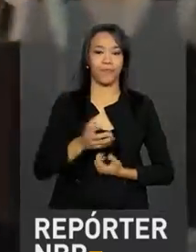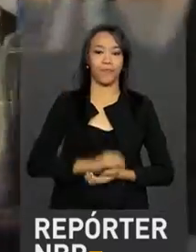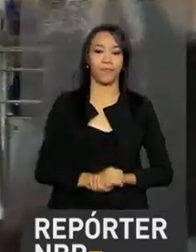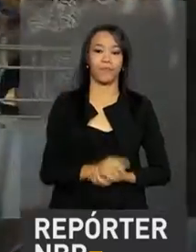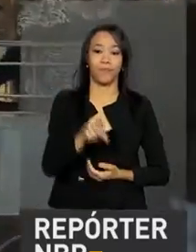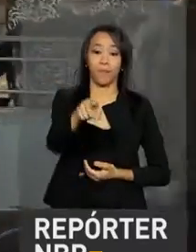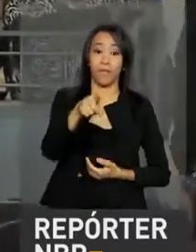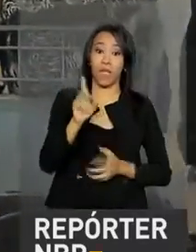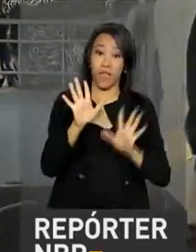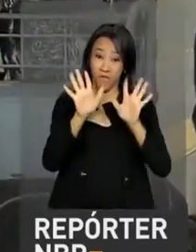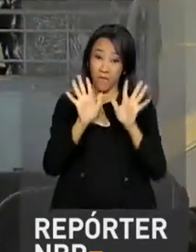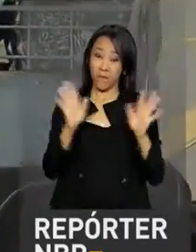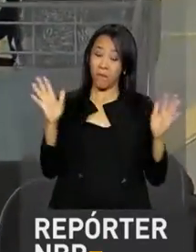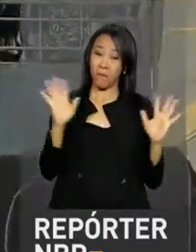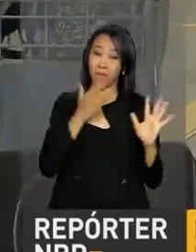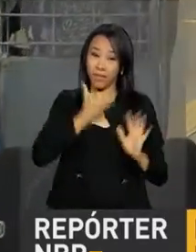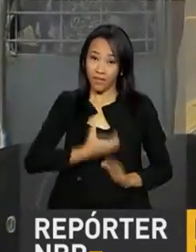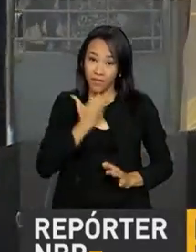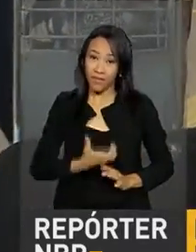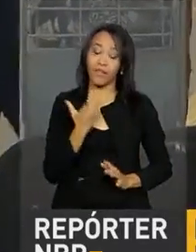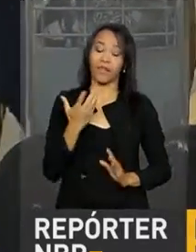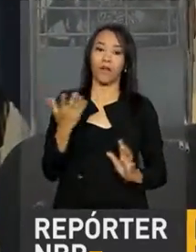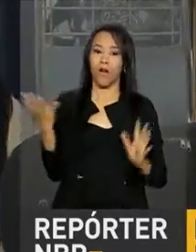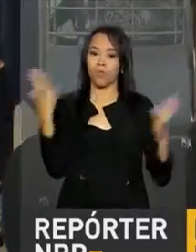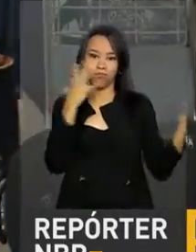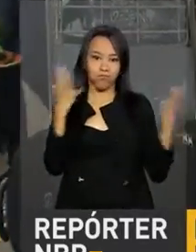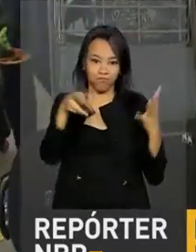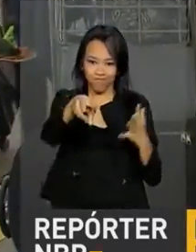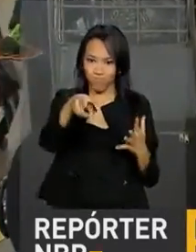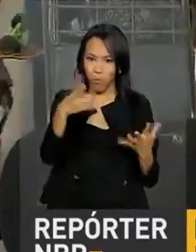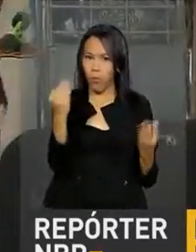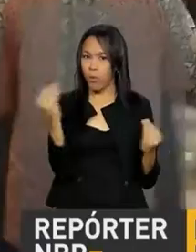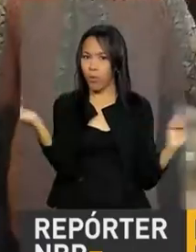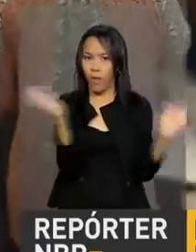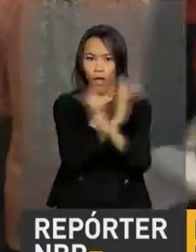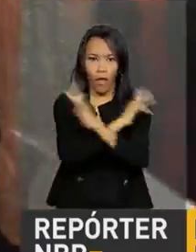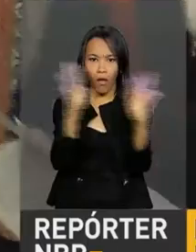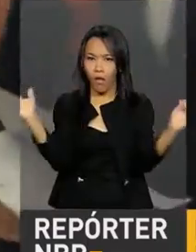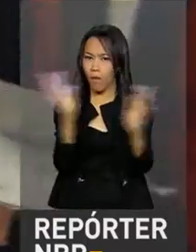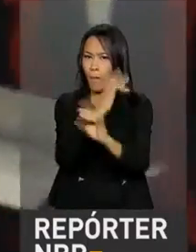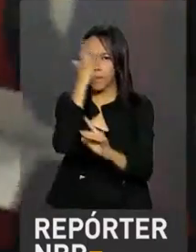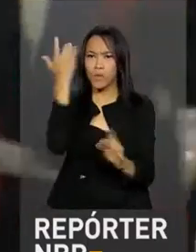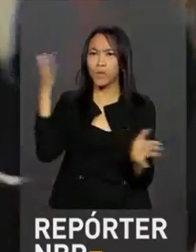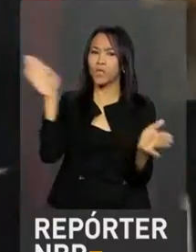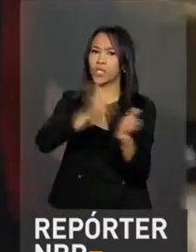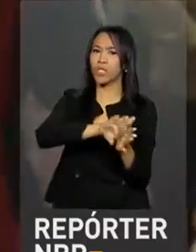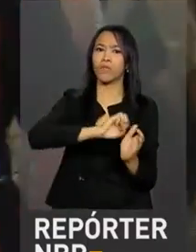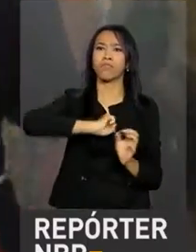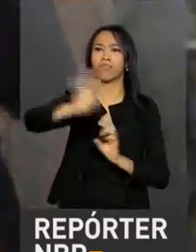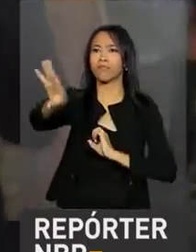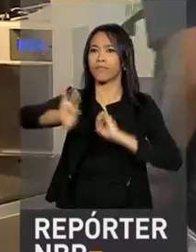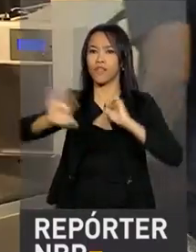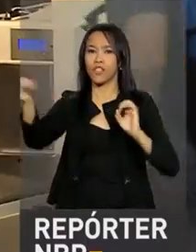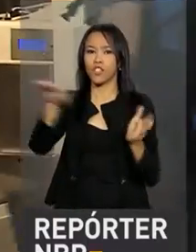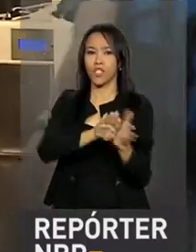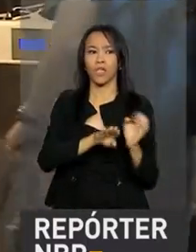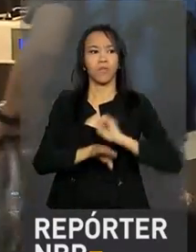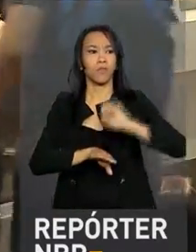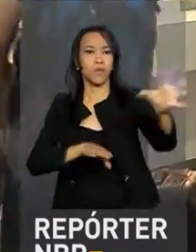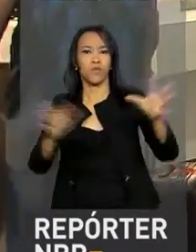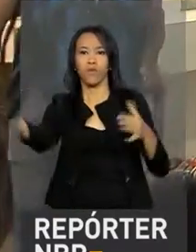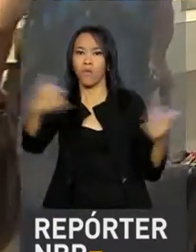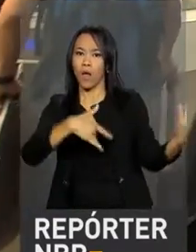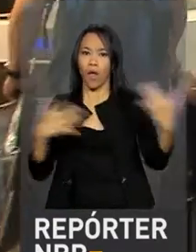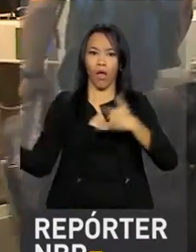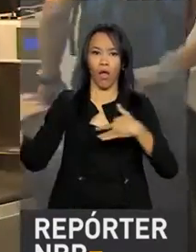em tempos de fim de ano os aeroportos ficam assim lotados pessoas chegando e saindo a todo momento e cada